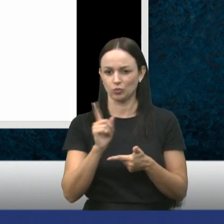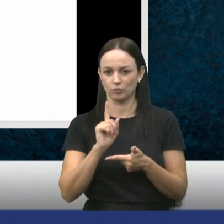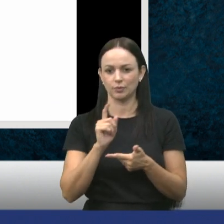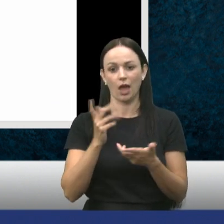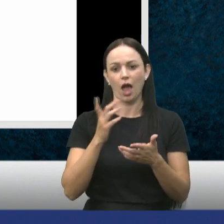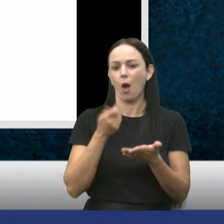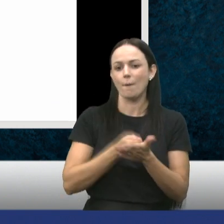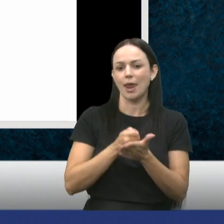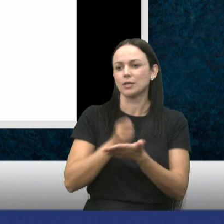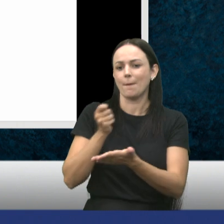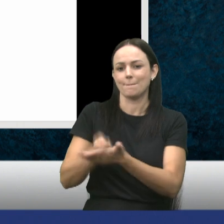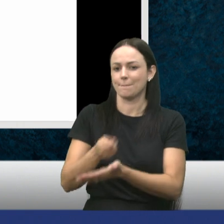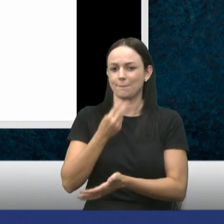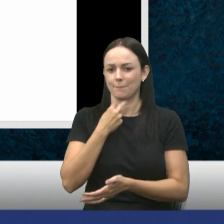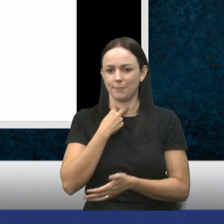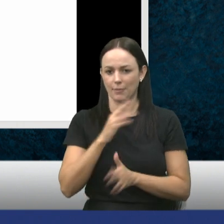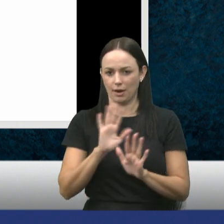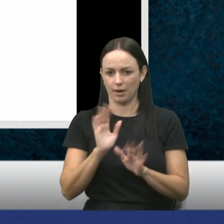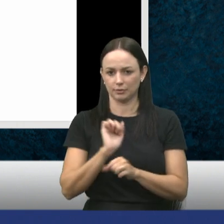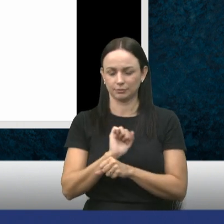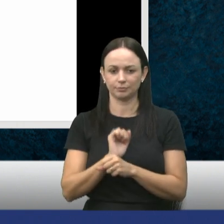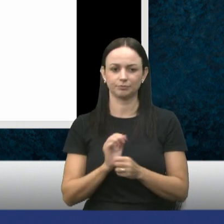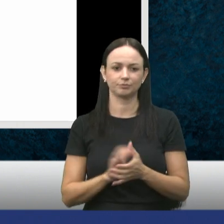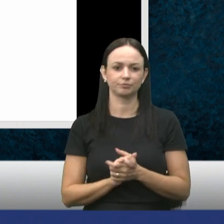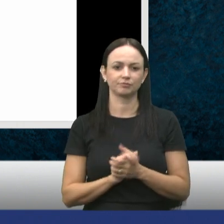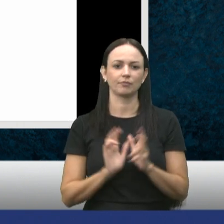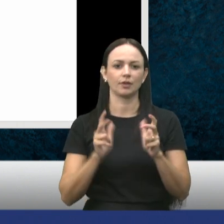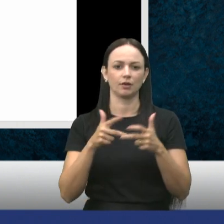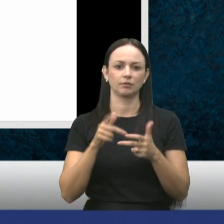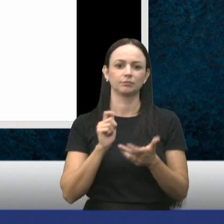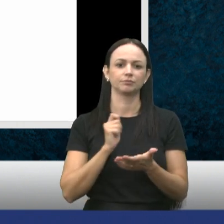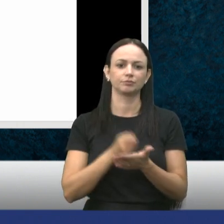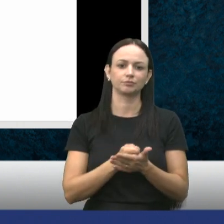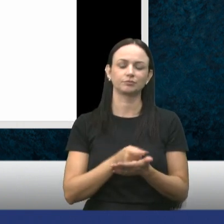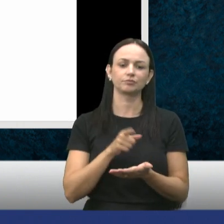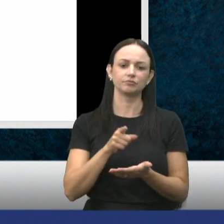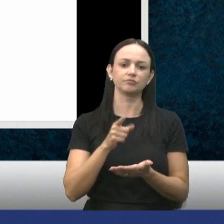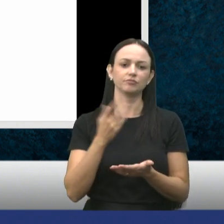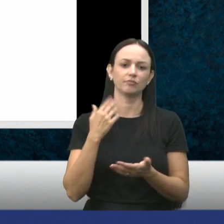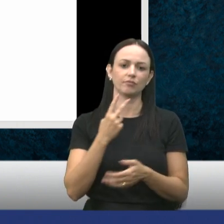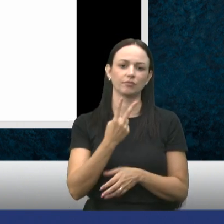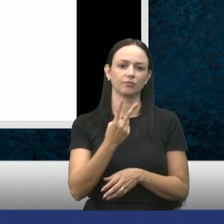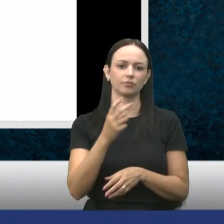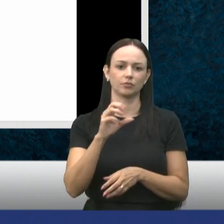ainda. Em relação à Câmara, resta pagar processados inicialmente